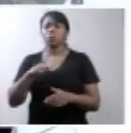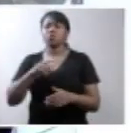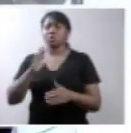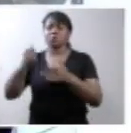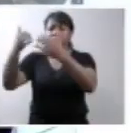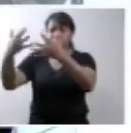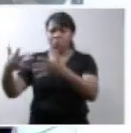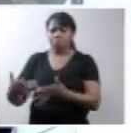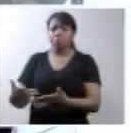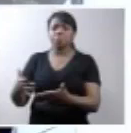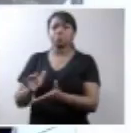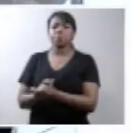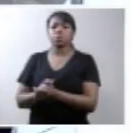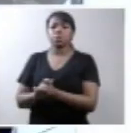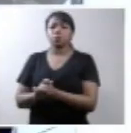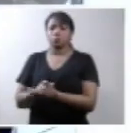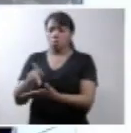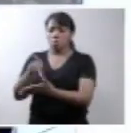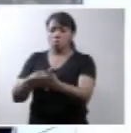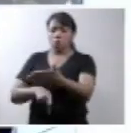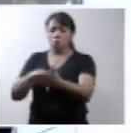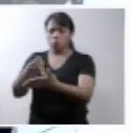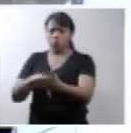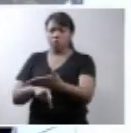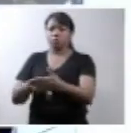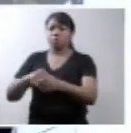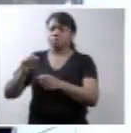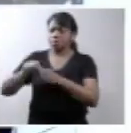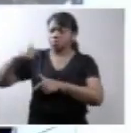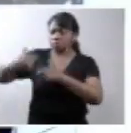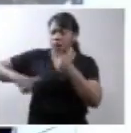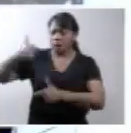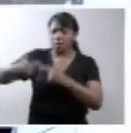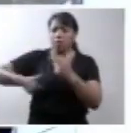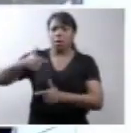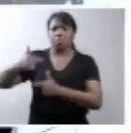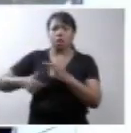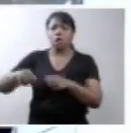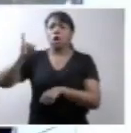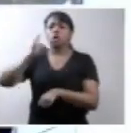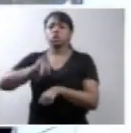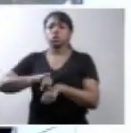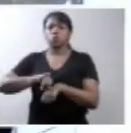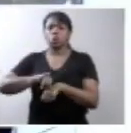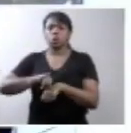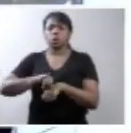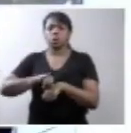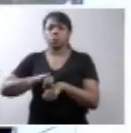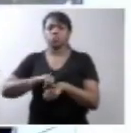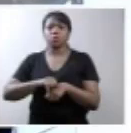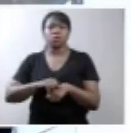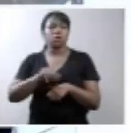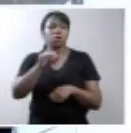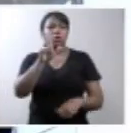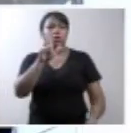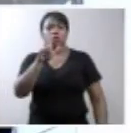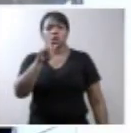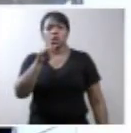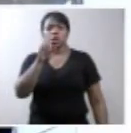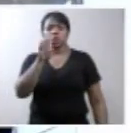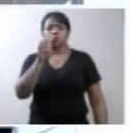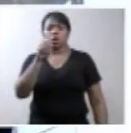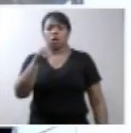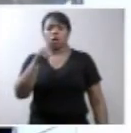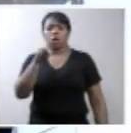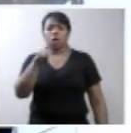um uma um depoimento também de Tom Wilk Projeto Genoma Humano um trabalho que ele fez sobre o Genoma Humano